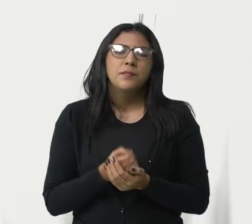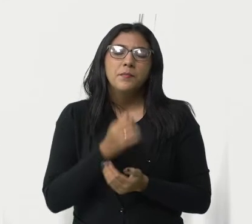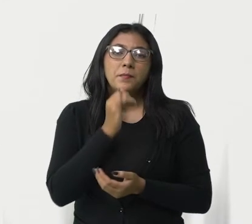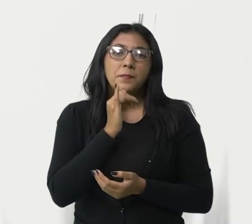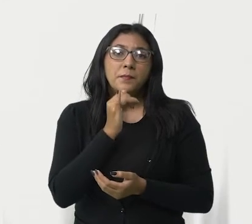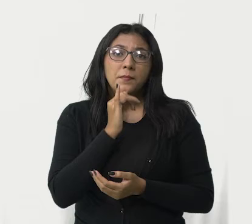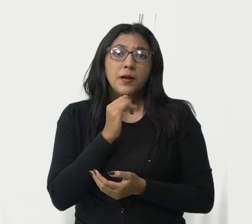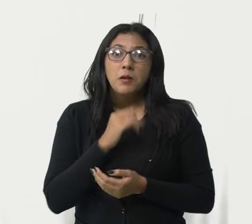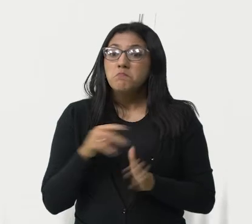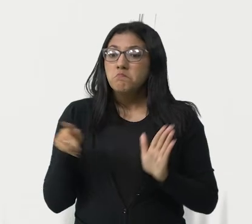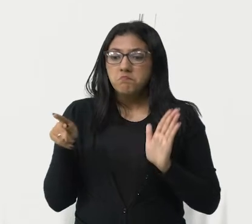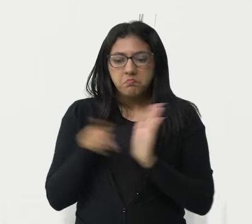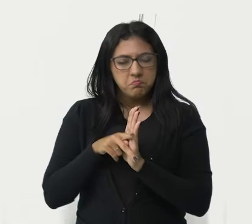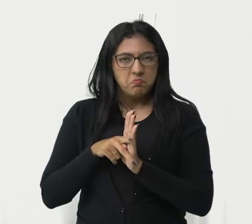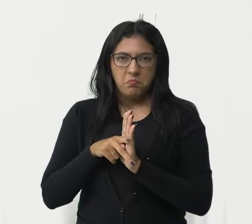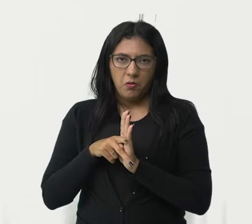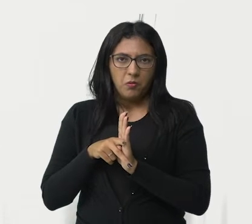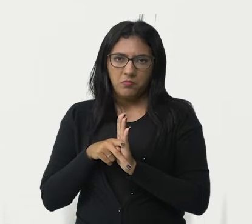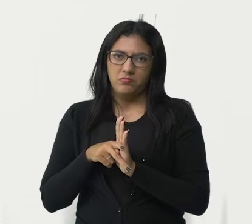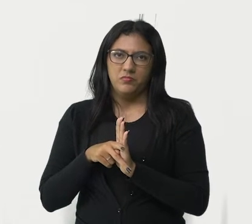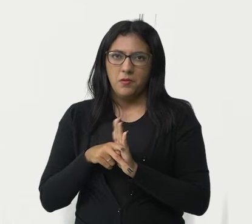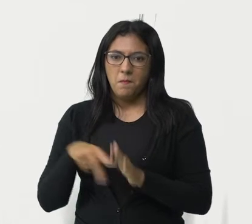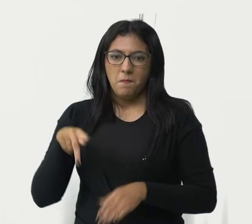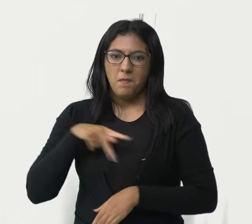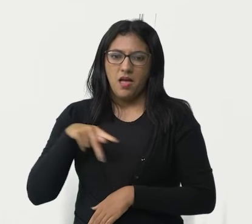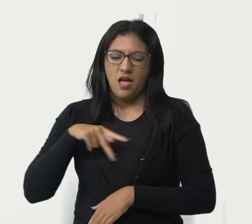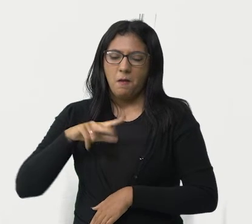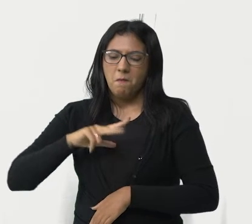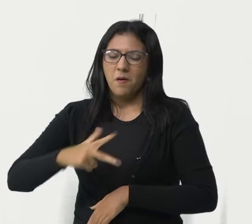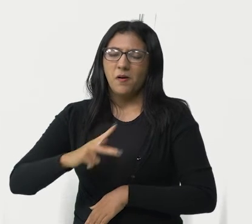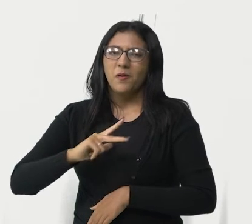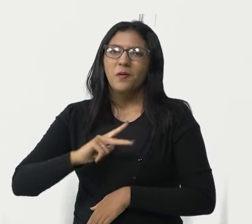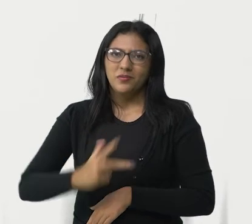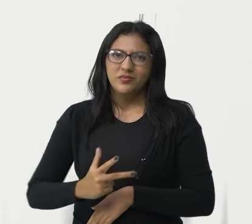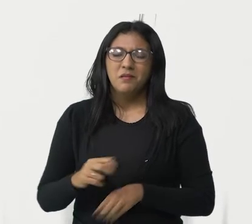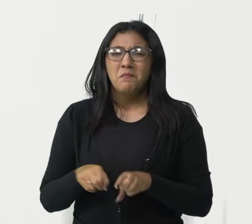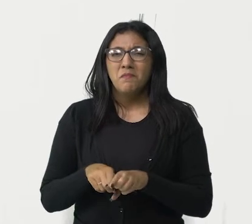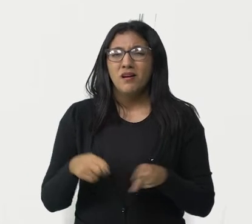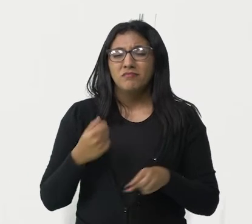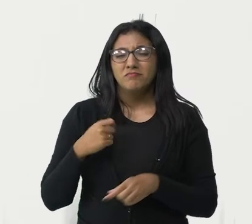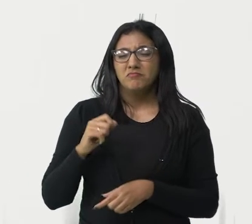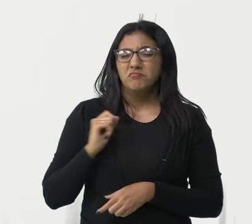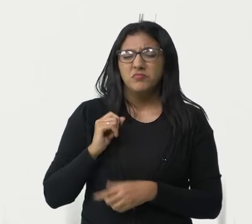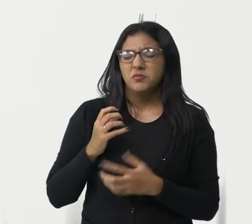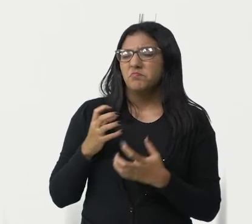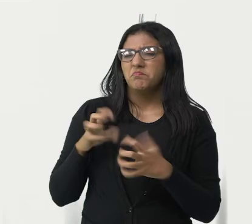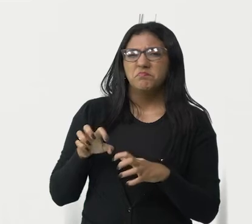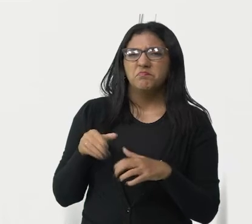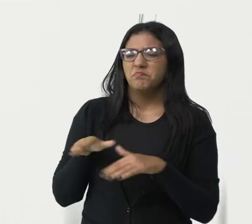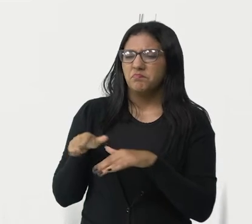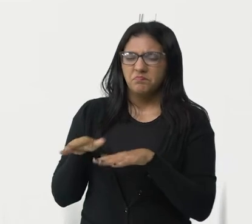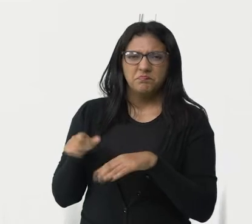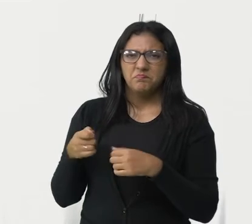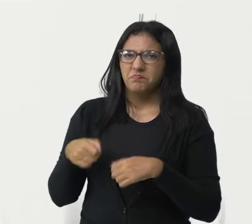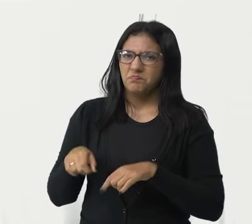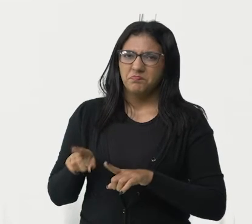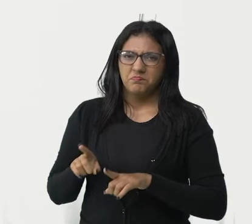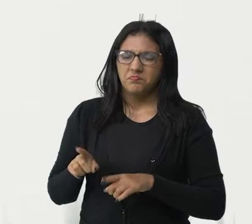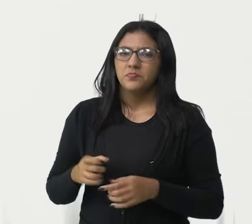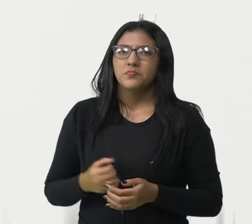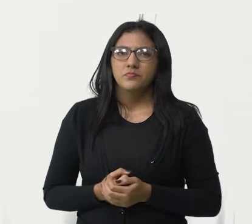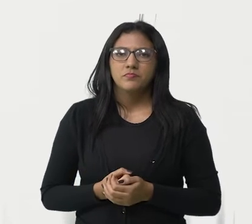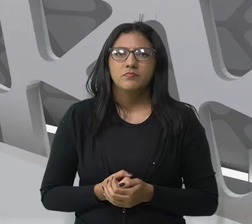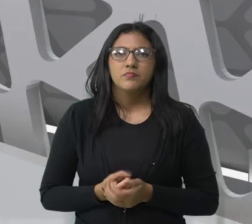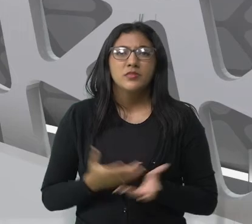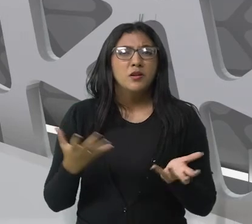pertencer a Portugal, que já estava explorando há muito tempo aí, a Espanha não queria muito não, tá? Para a gente entender melhor um pouquinho mais sobre